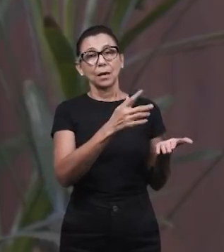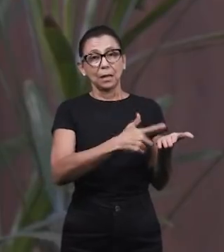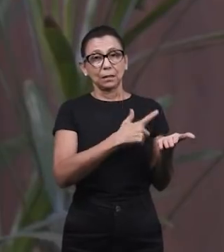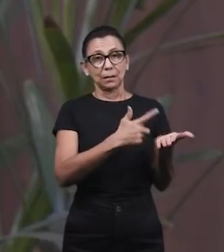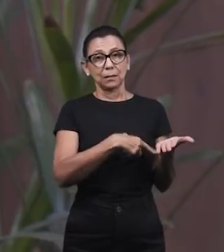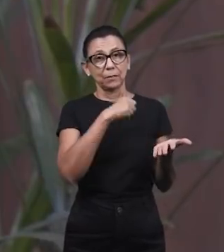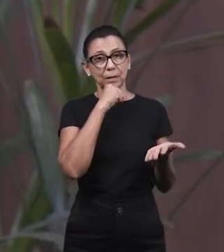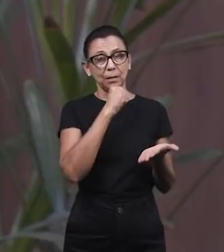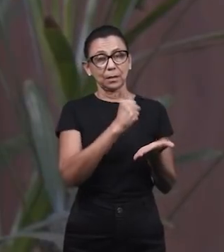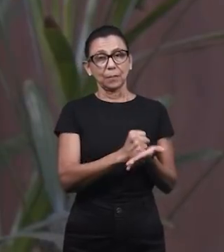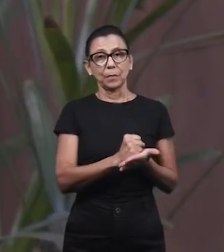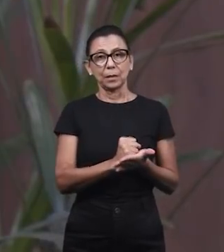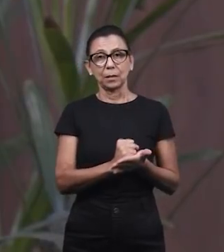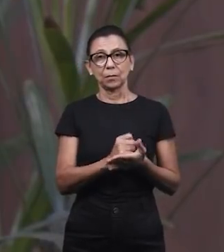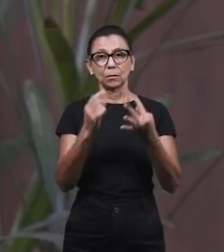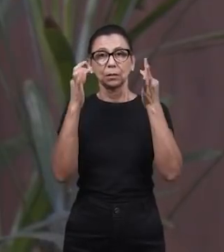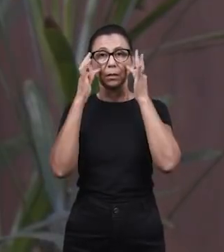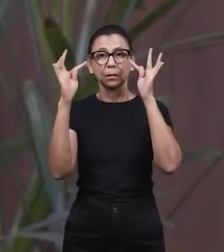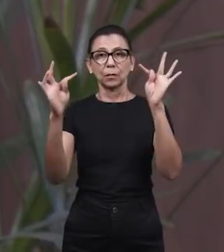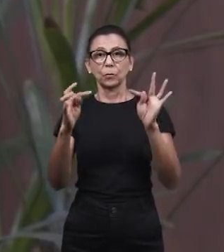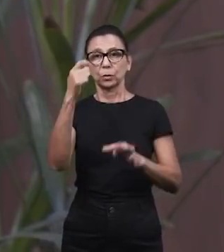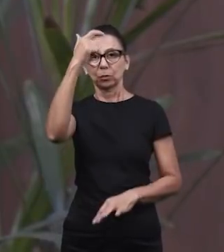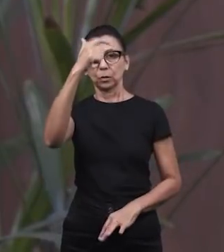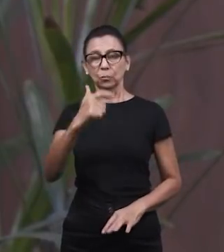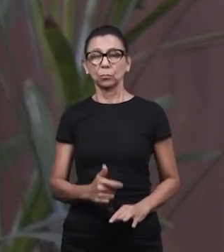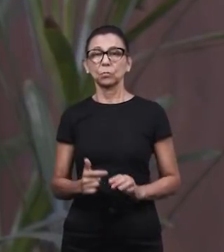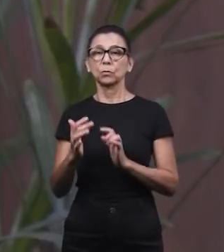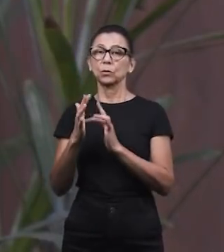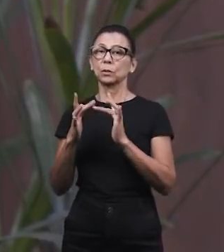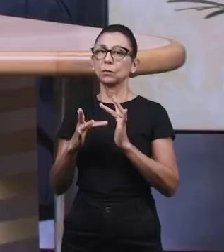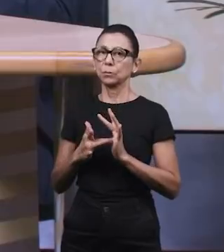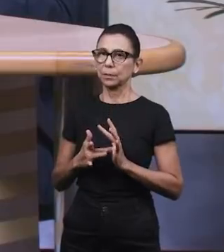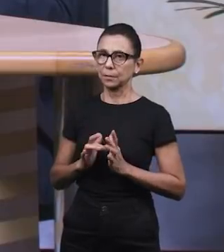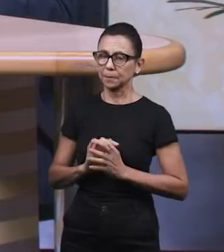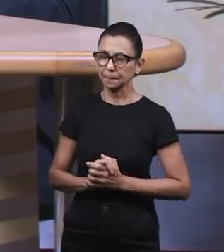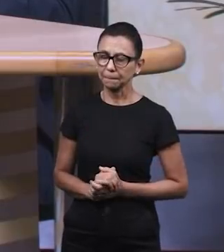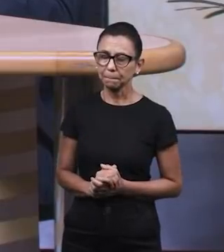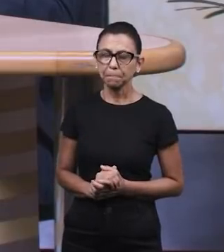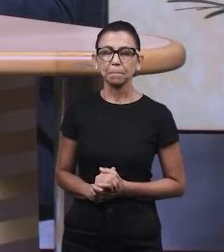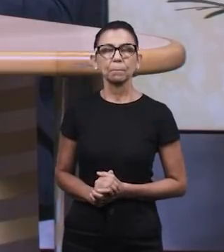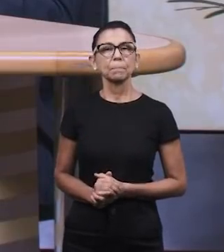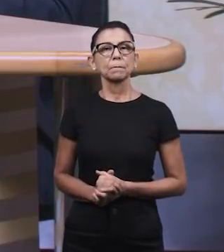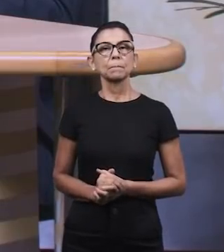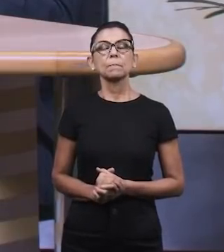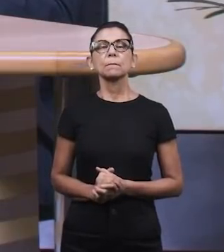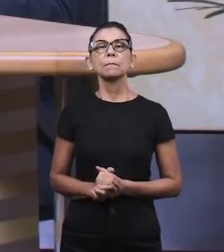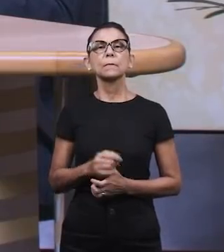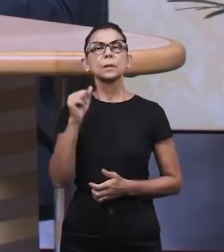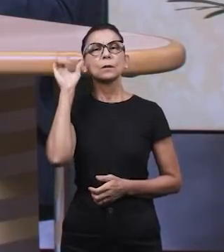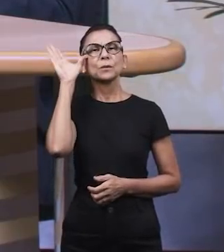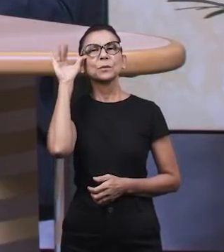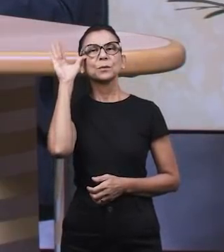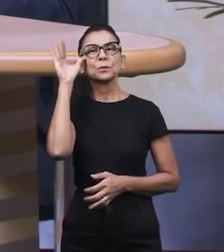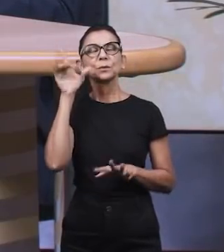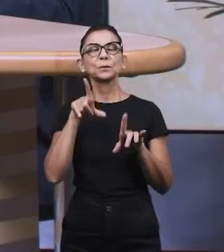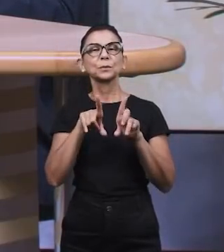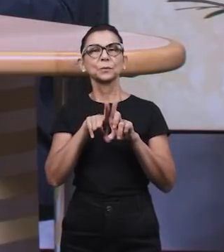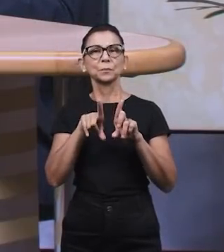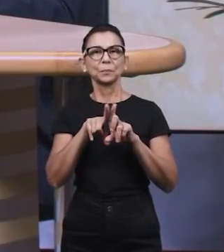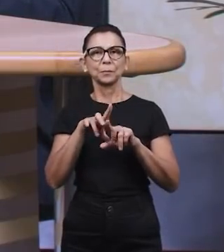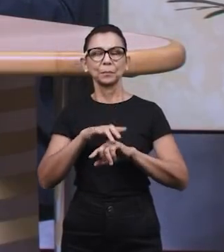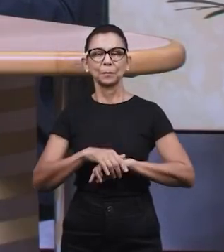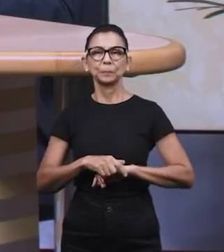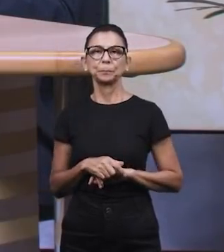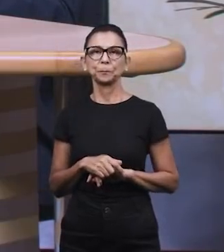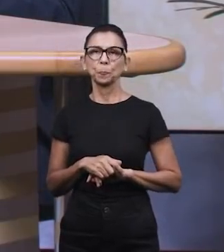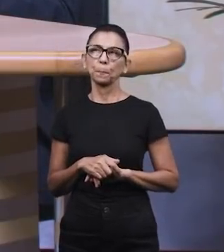porque só ele tem a vida eterna. Esse é um aspecto fundamental para nós entendermos. Agora, o que é interessante também é que aquilo